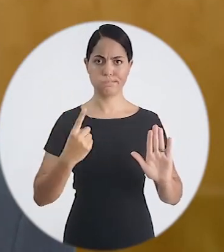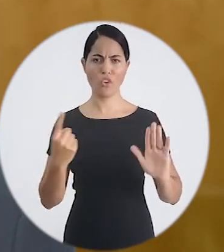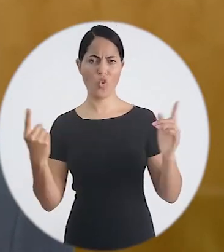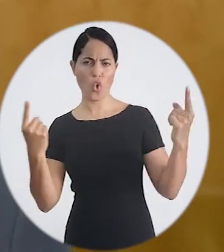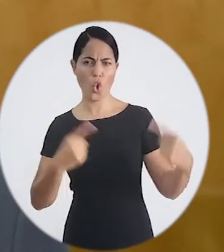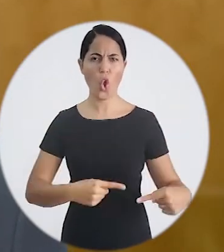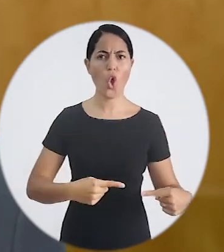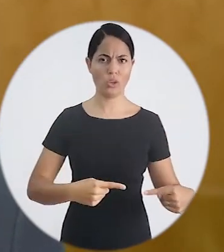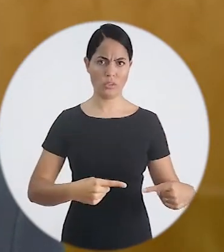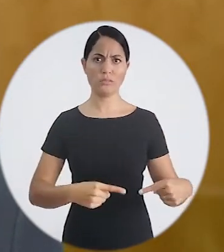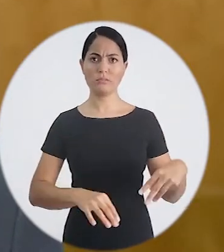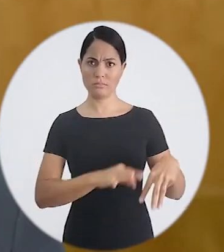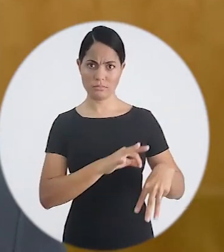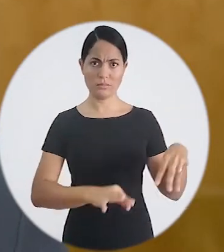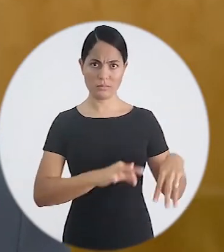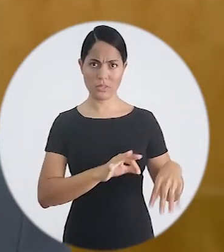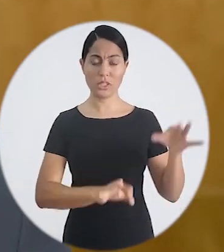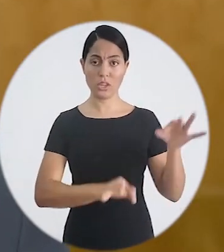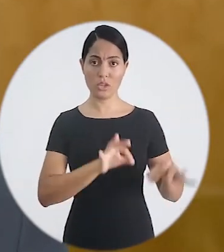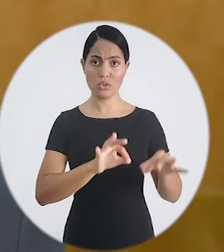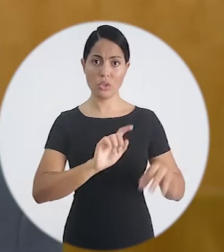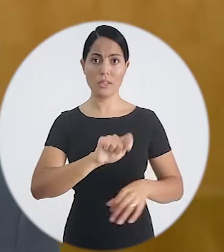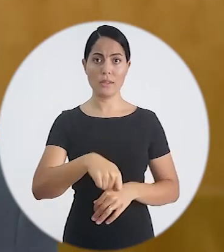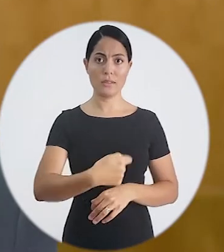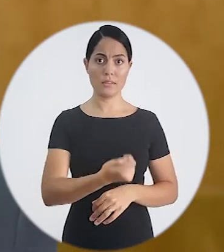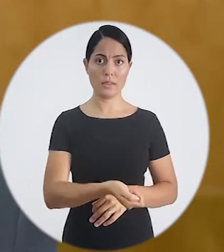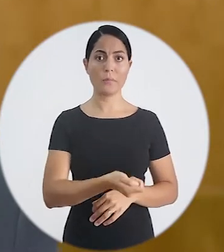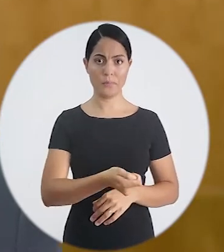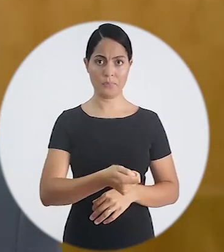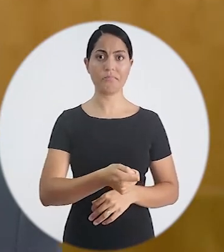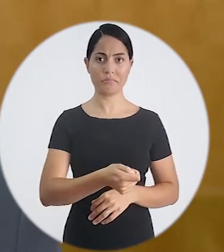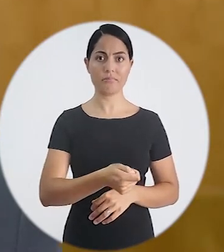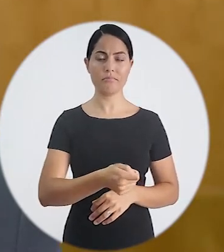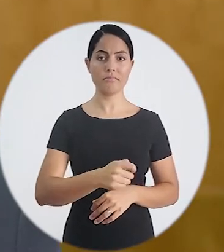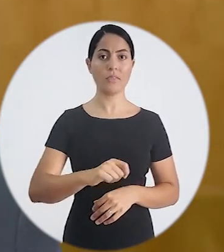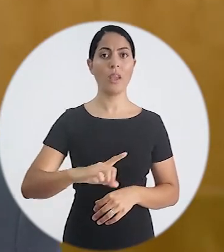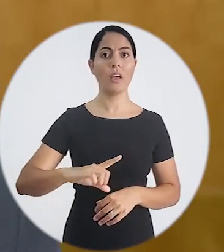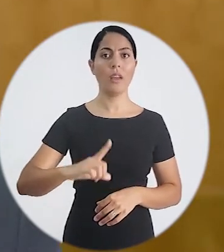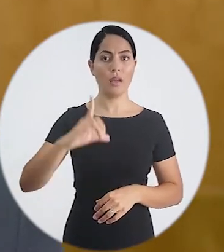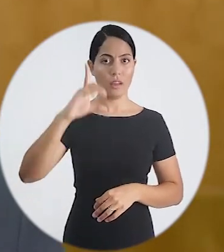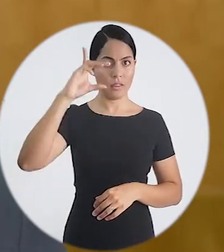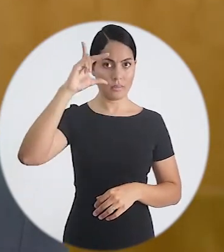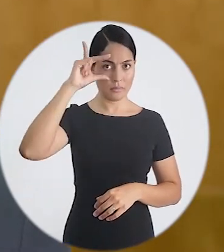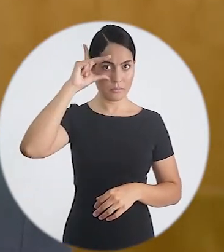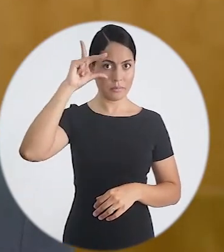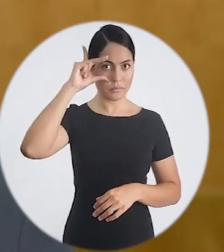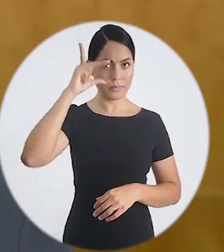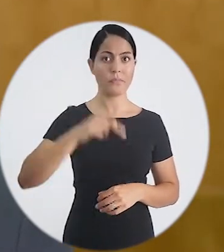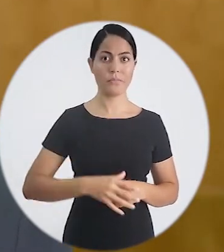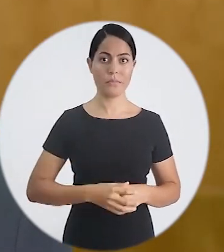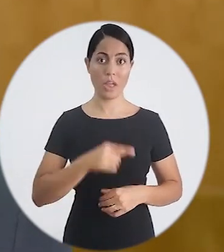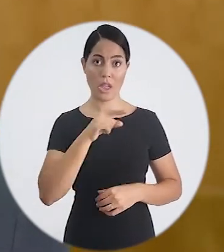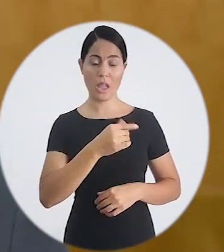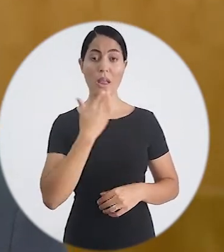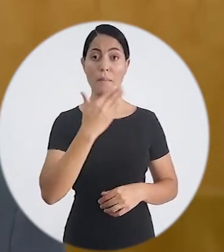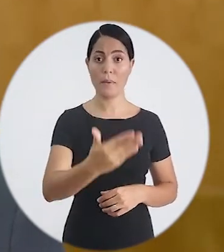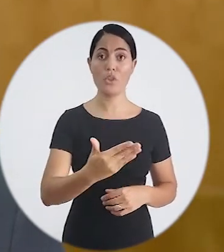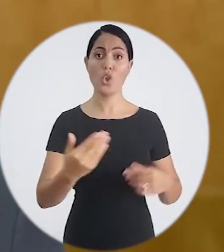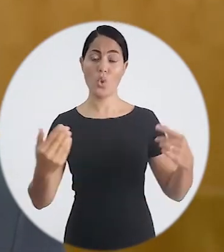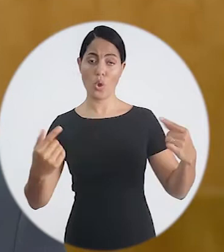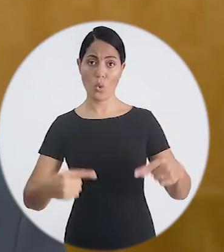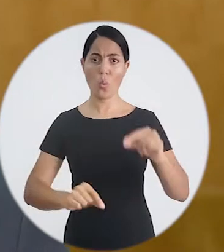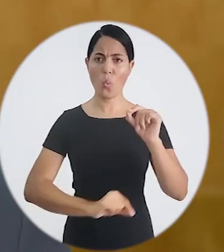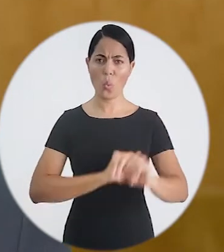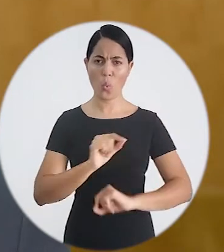Advocacia repudiaram a ação do ministro da Justiça, André Mendonça, que requisitou o inquérito policial com base na Lei de